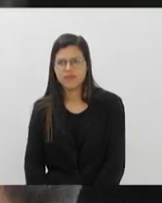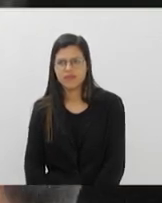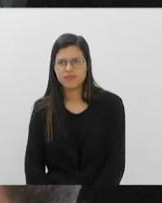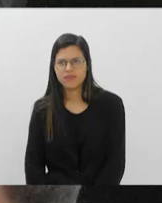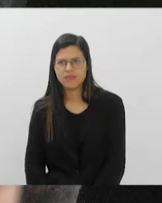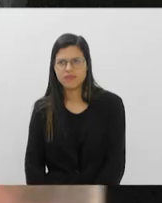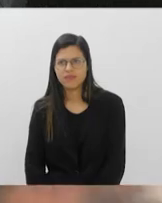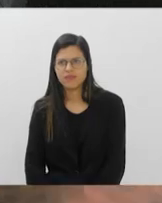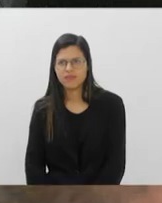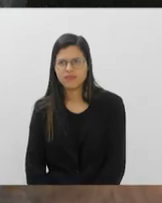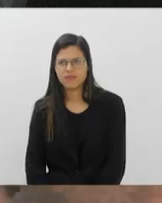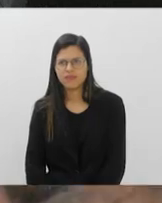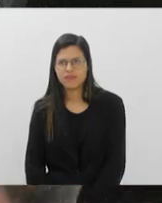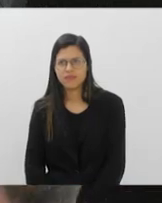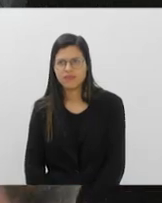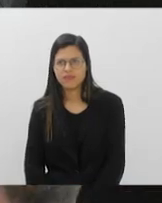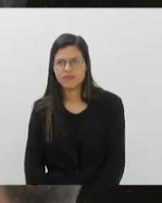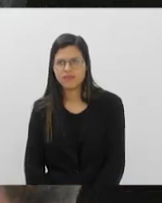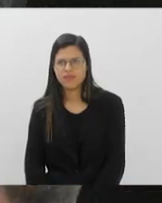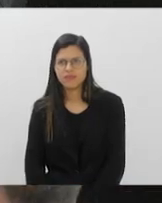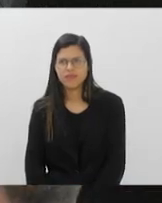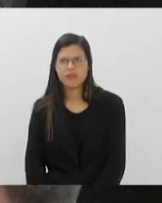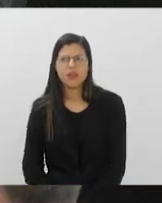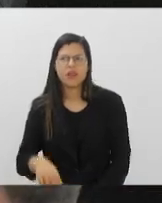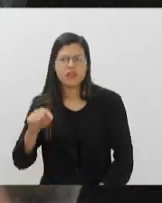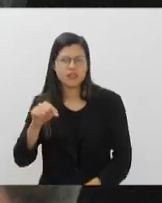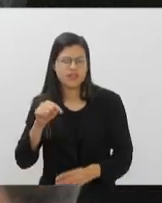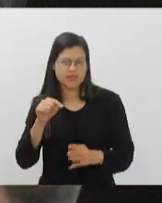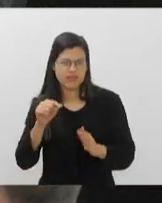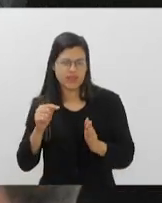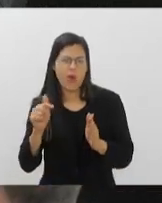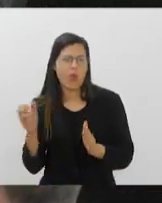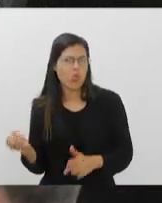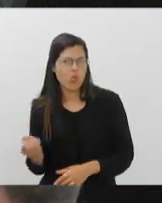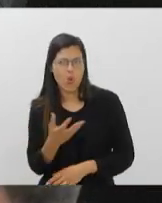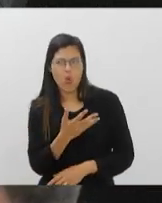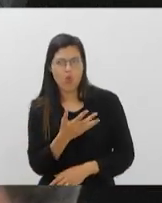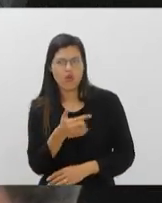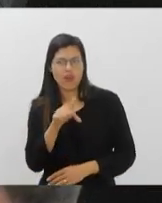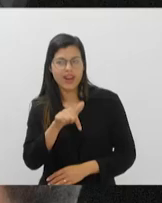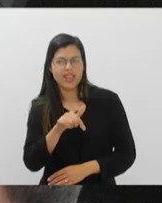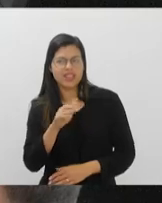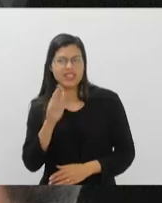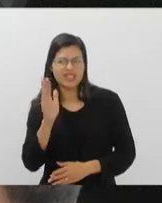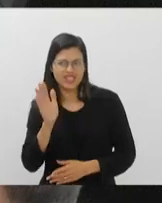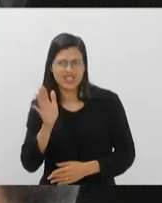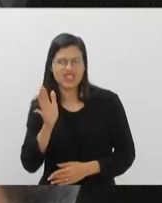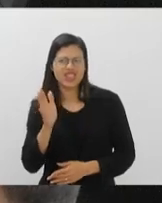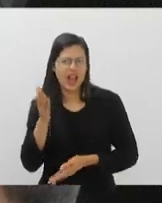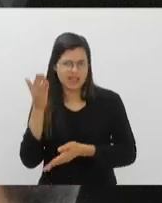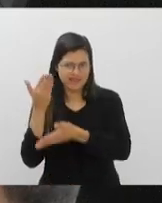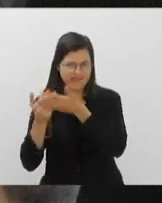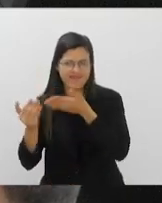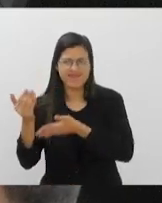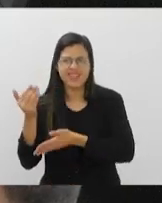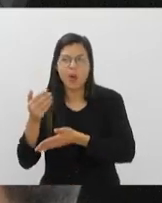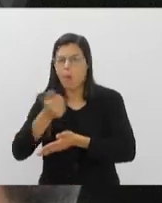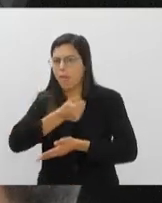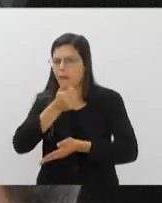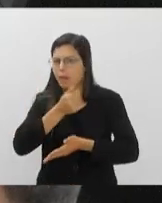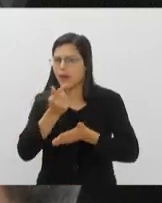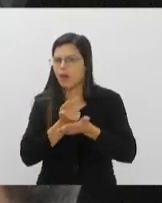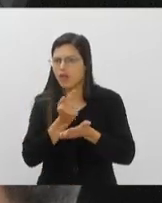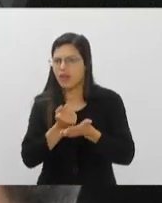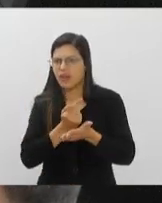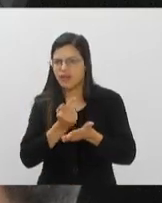e esse que vai ser lançado esse aqui é o novo aqui eu já tenho esse foi o primeiro da Ana